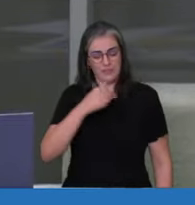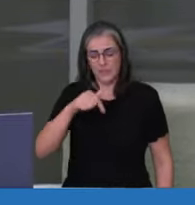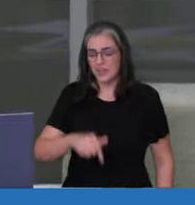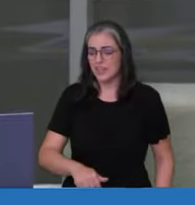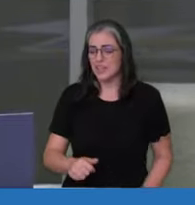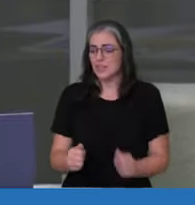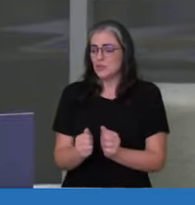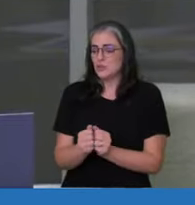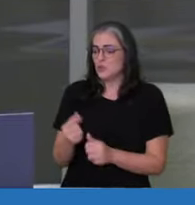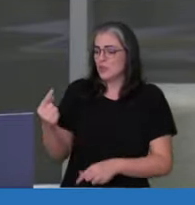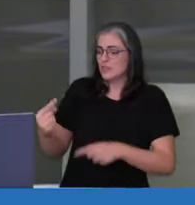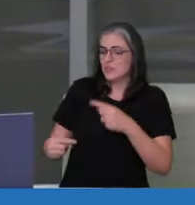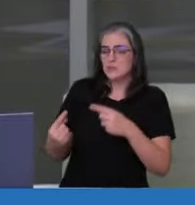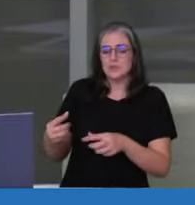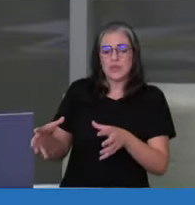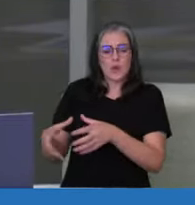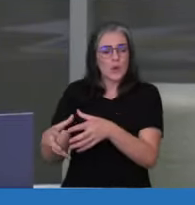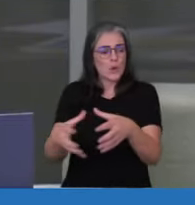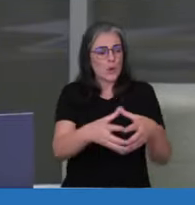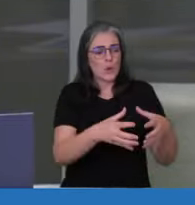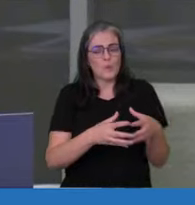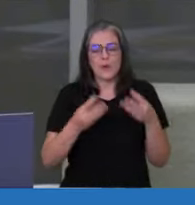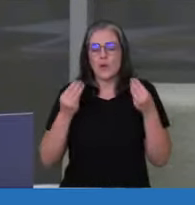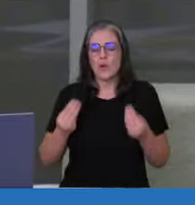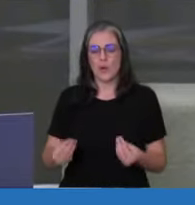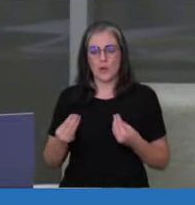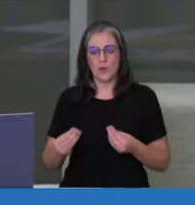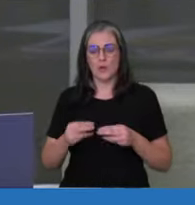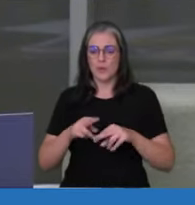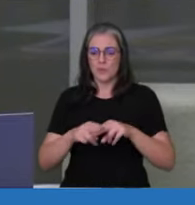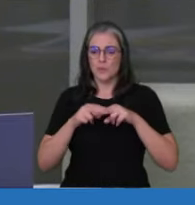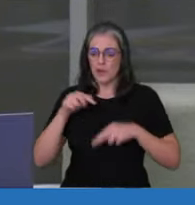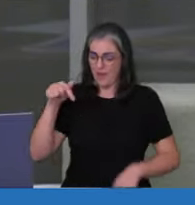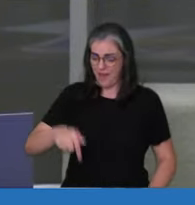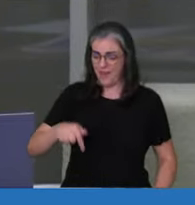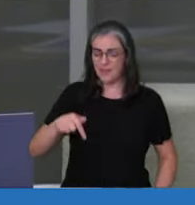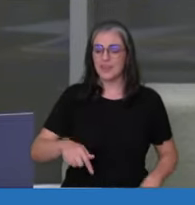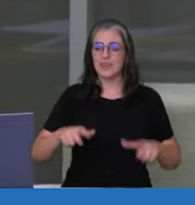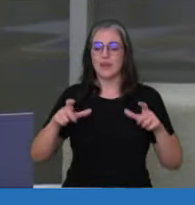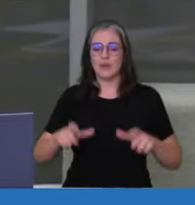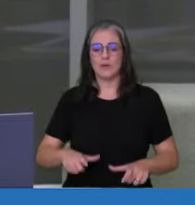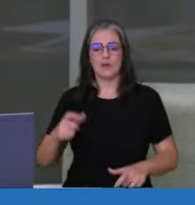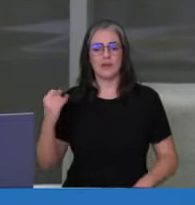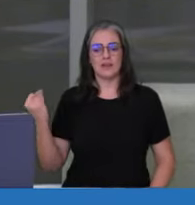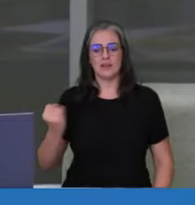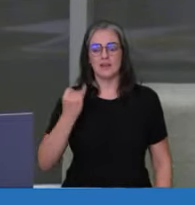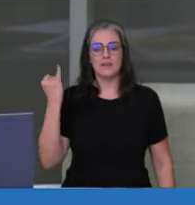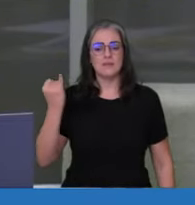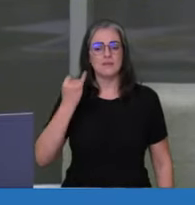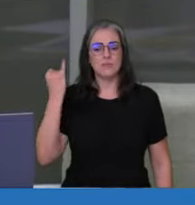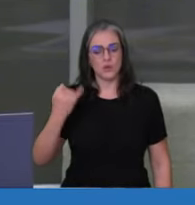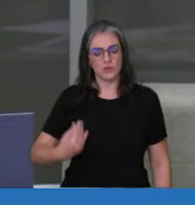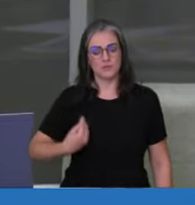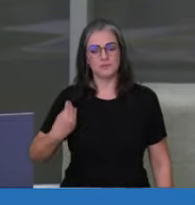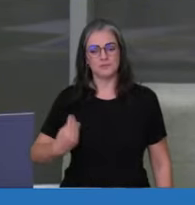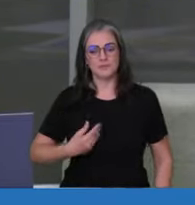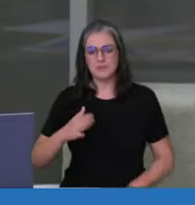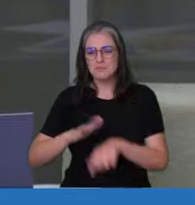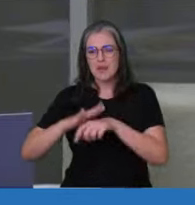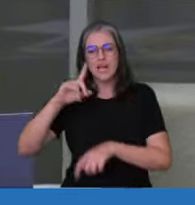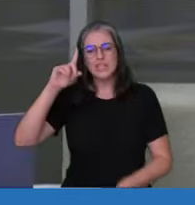plenário. Por isso que a nossa resistência aqui nesse lugar, ela é ainda mais dura, é ainda